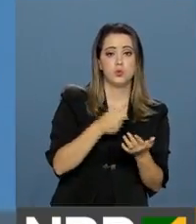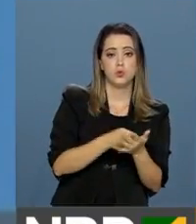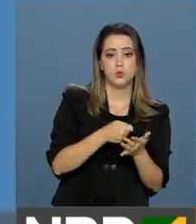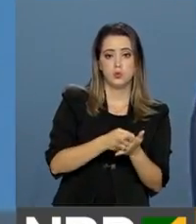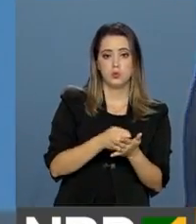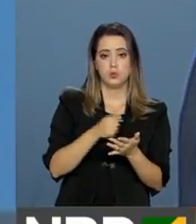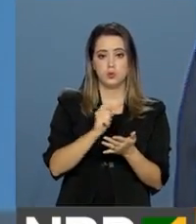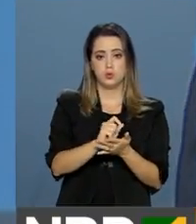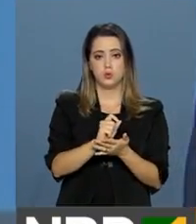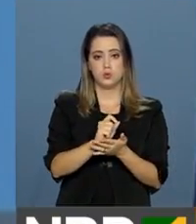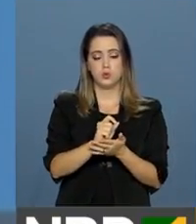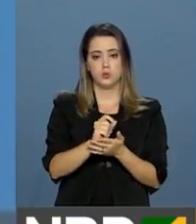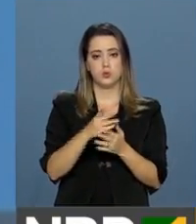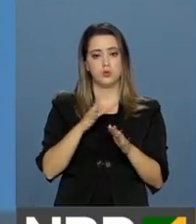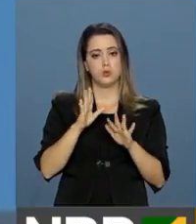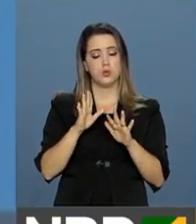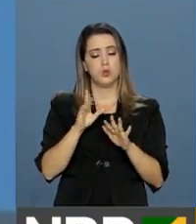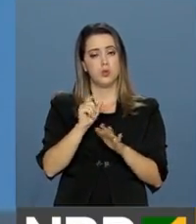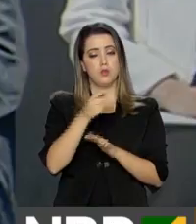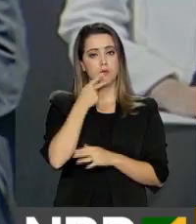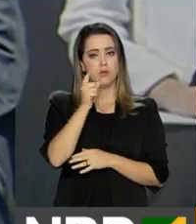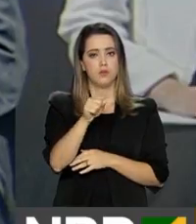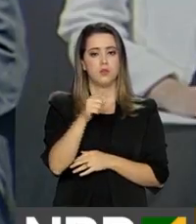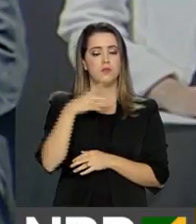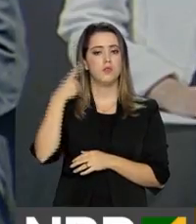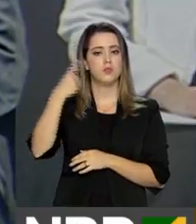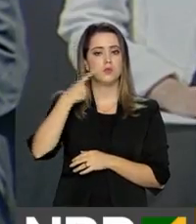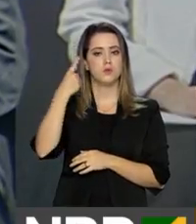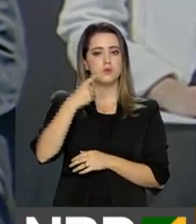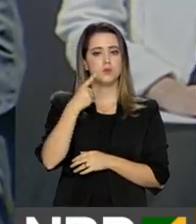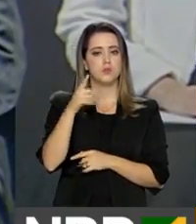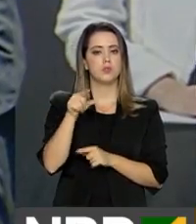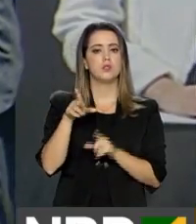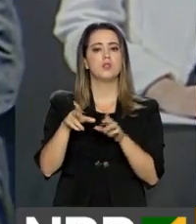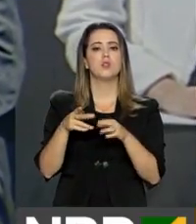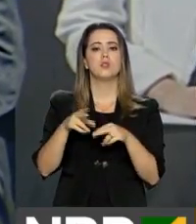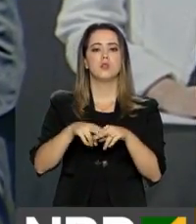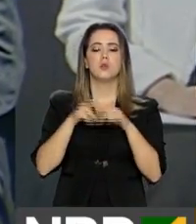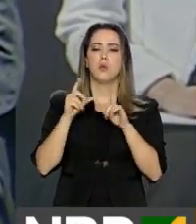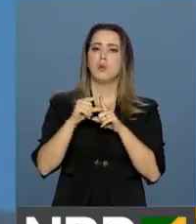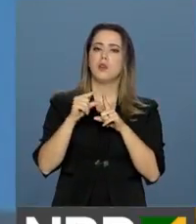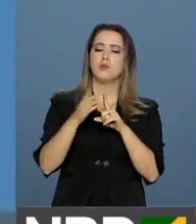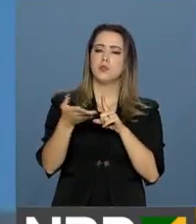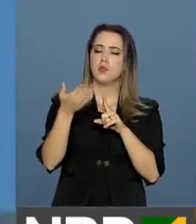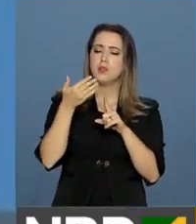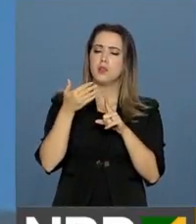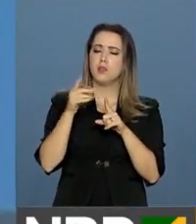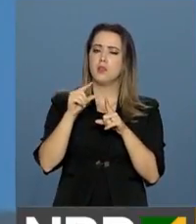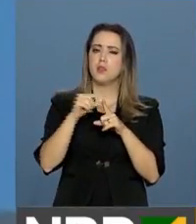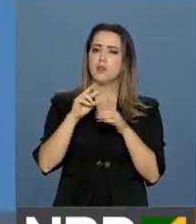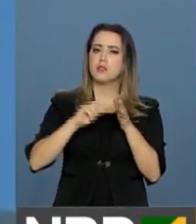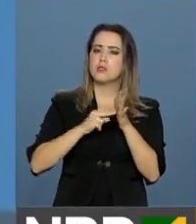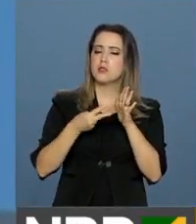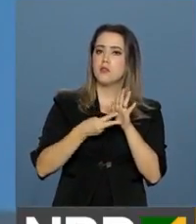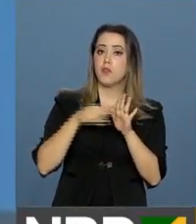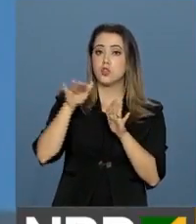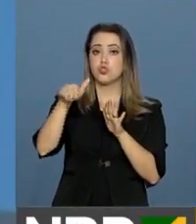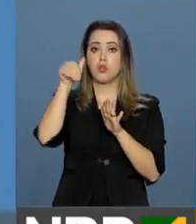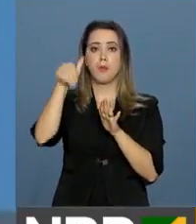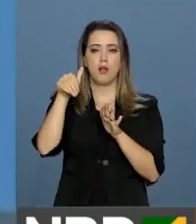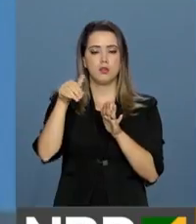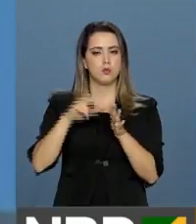né mas a atitude justificativa de jóia advogado é uma palavra que vem advogados que aquele que é chamado e na sua origem